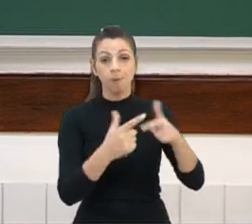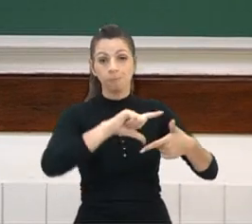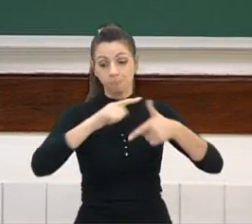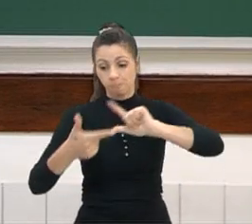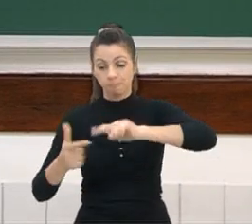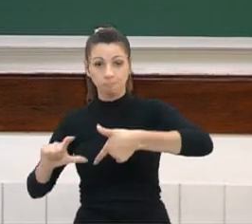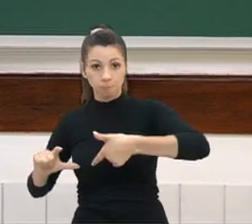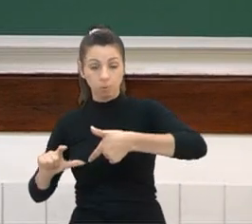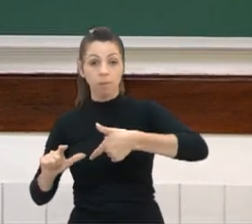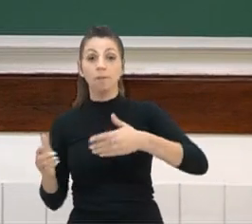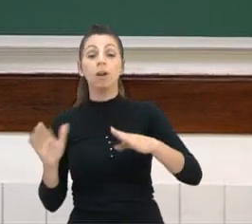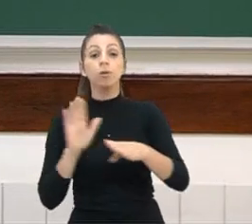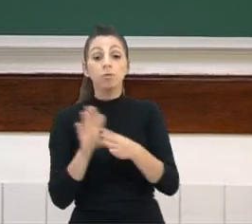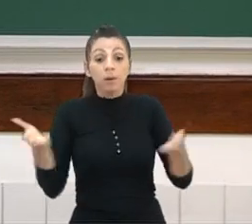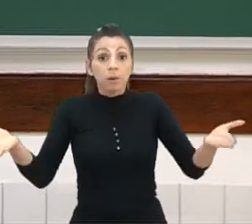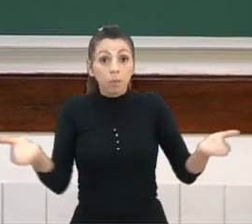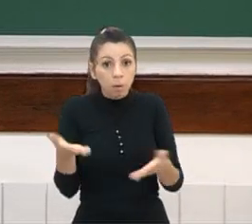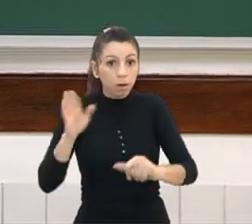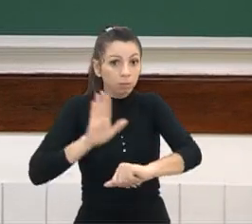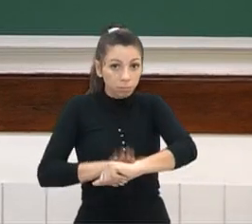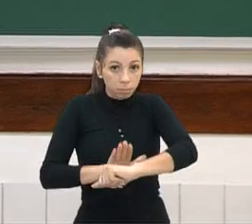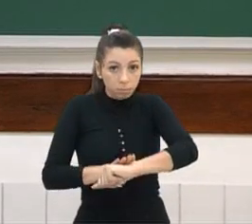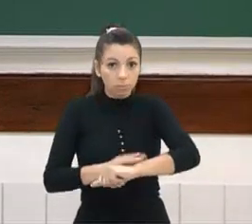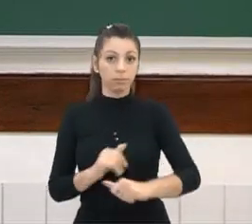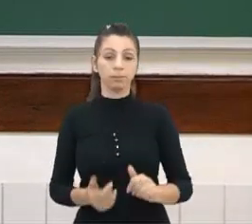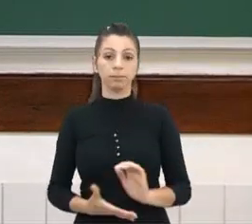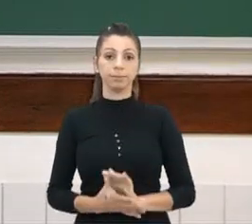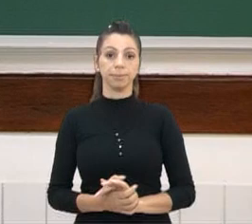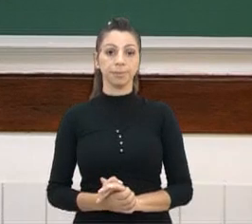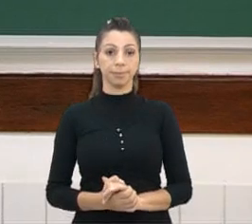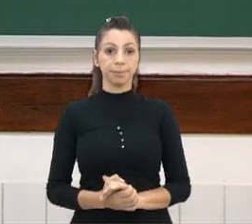sempre, ela vai nos ajudar nesse primeiro momento.